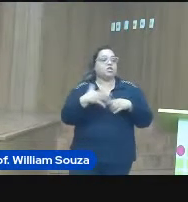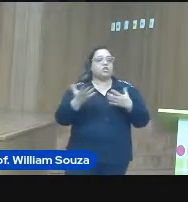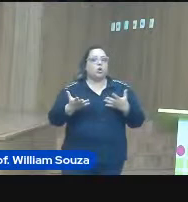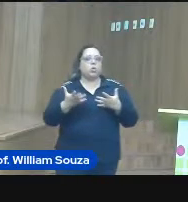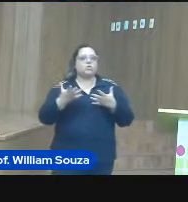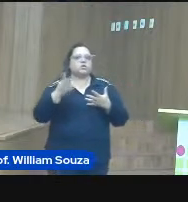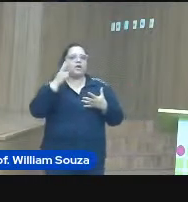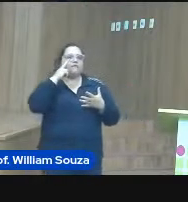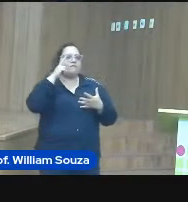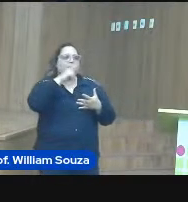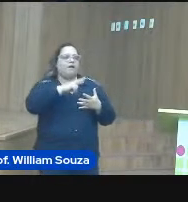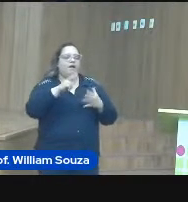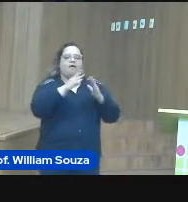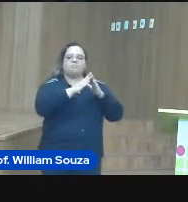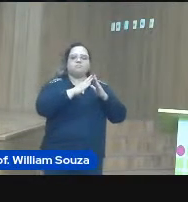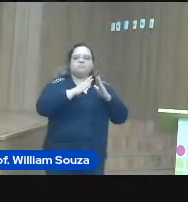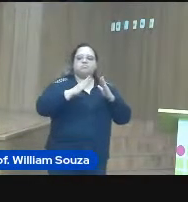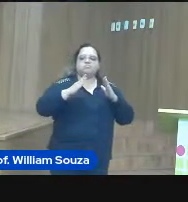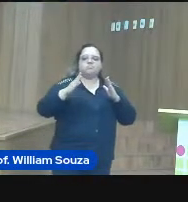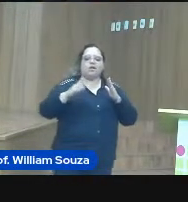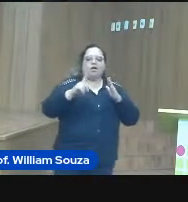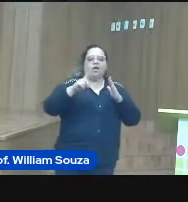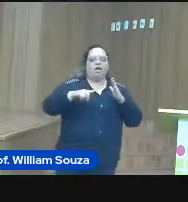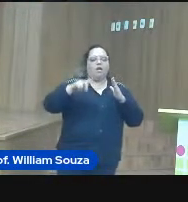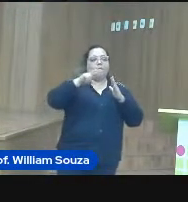são visões da ciência